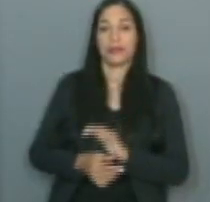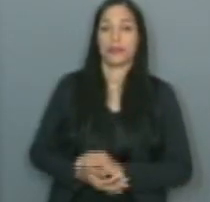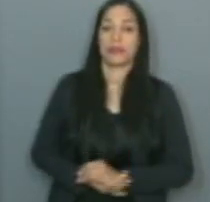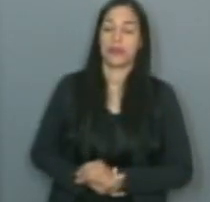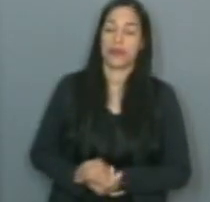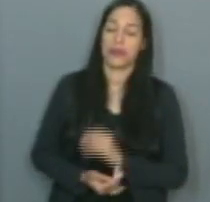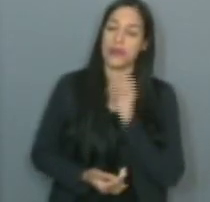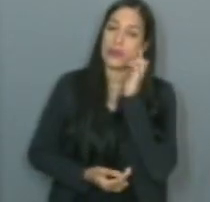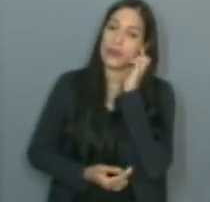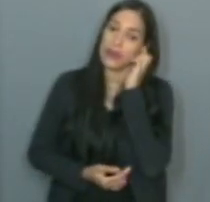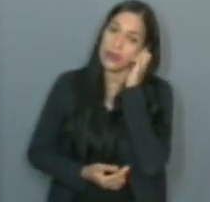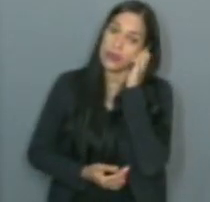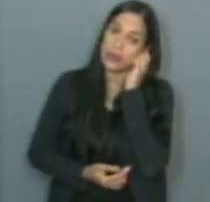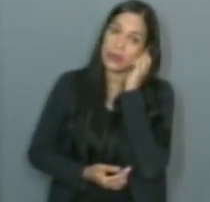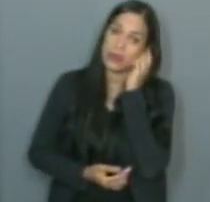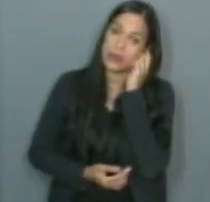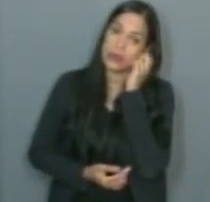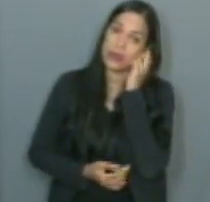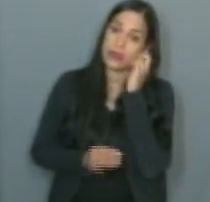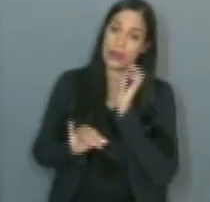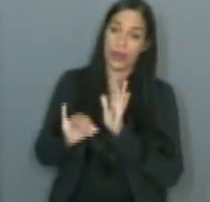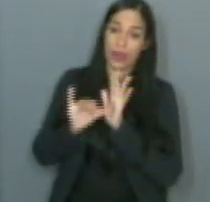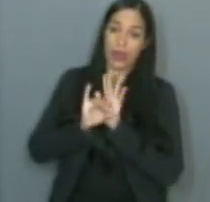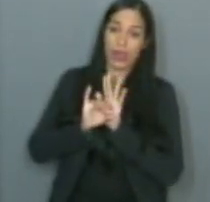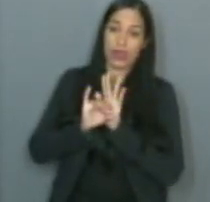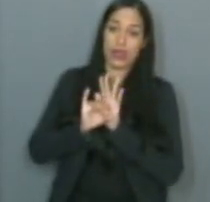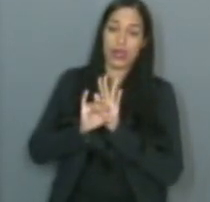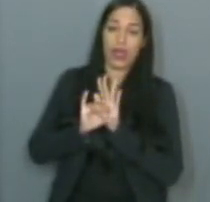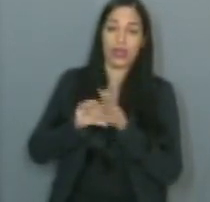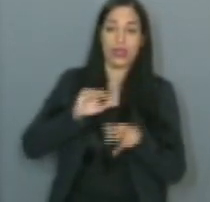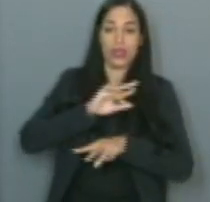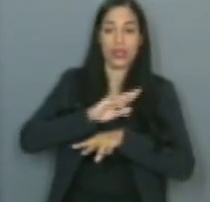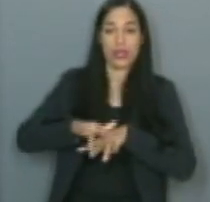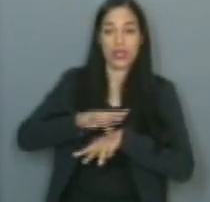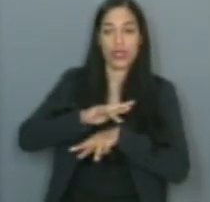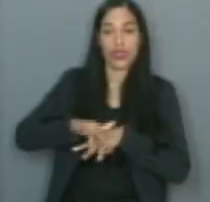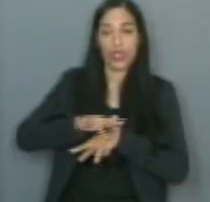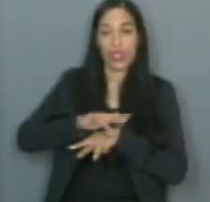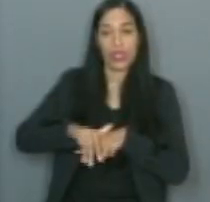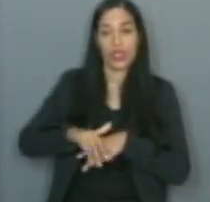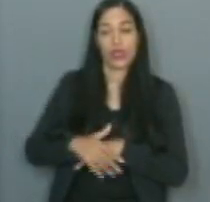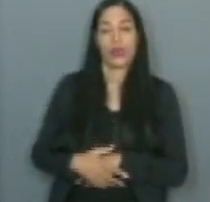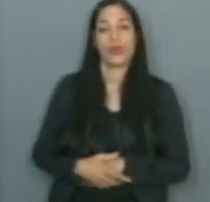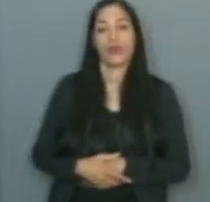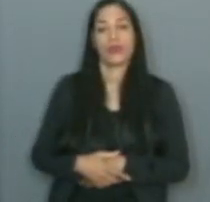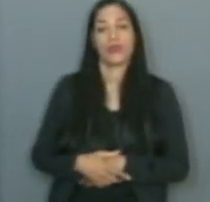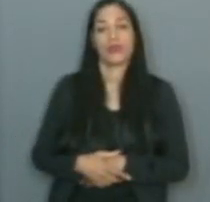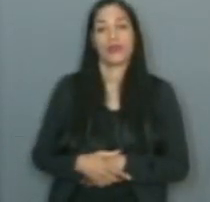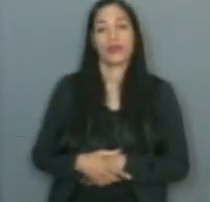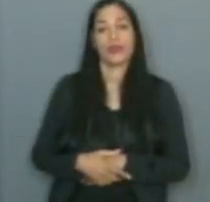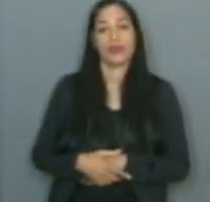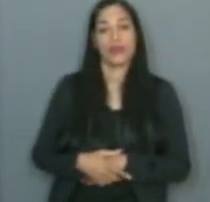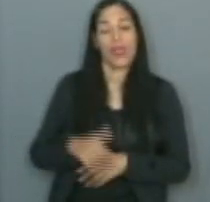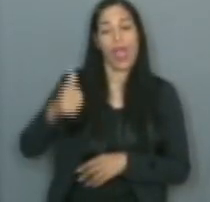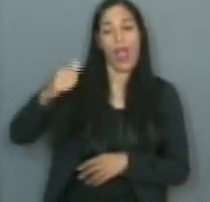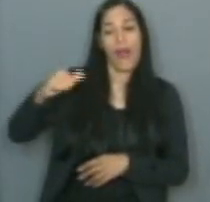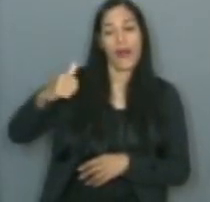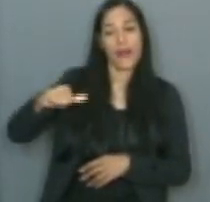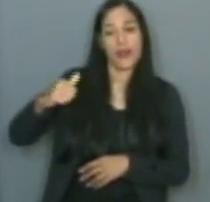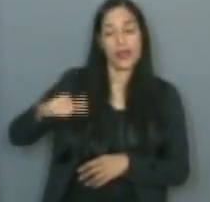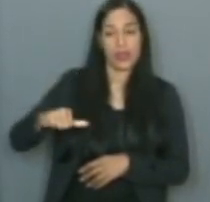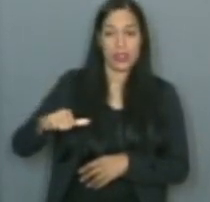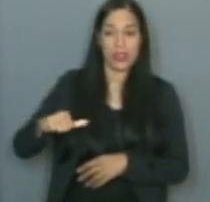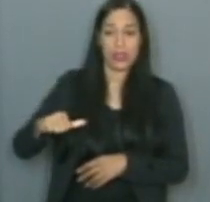a partir de identidade de gênero, a partir de critérios que podem,